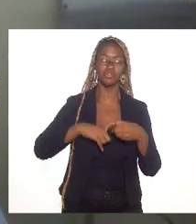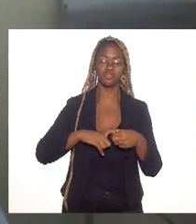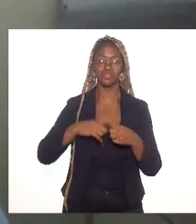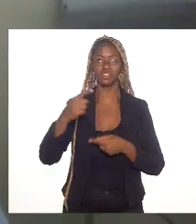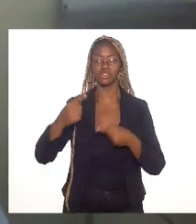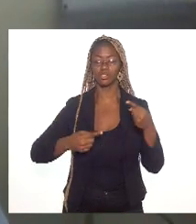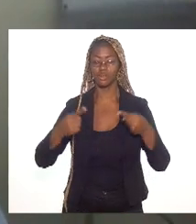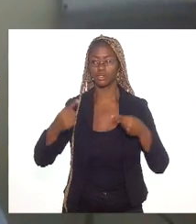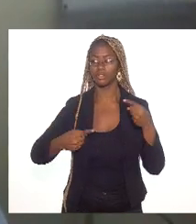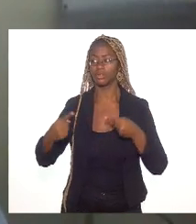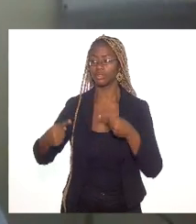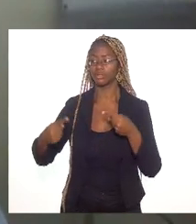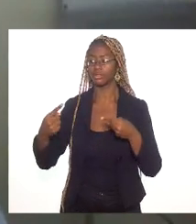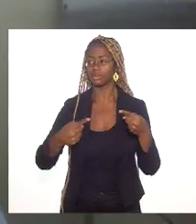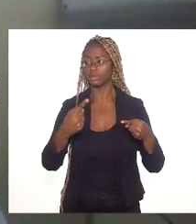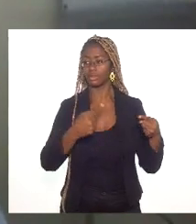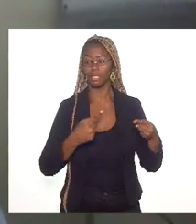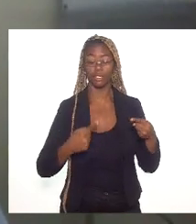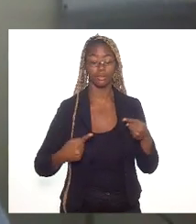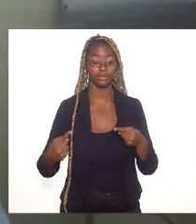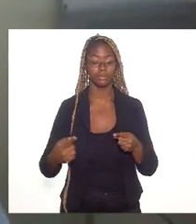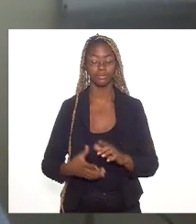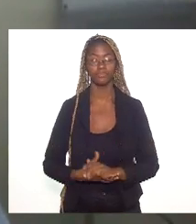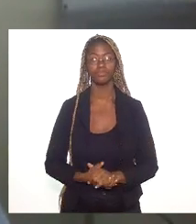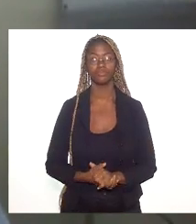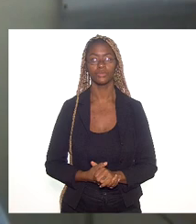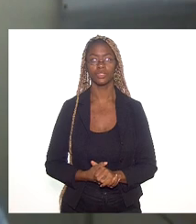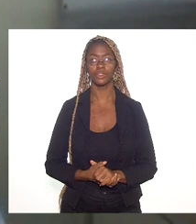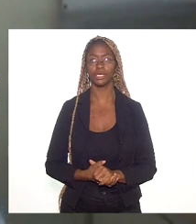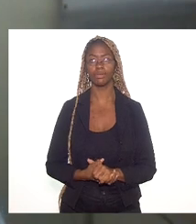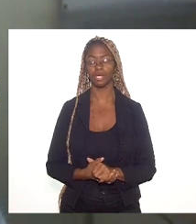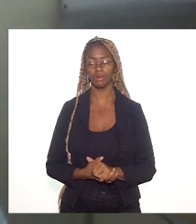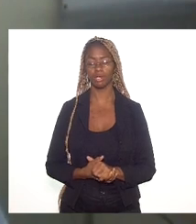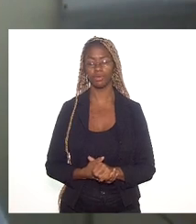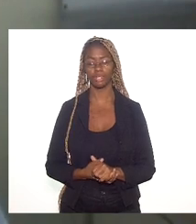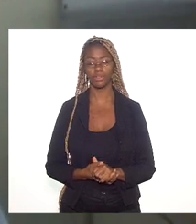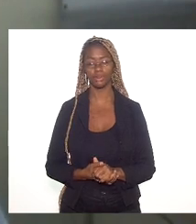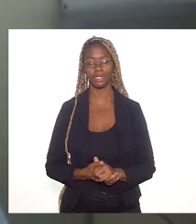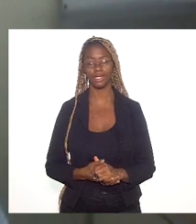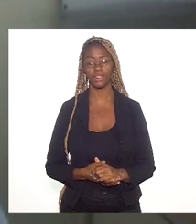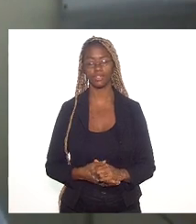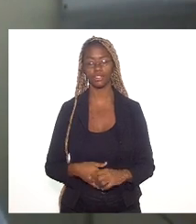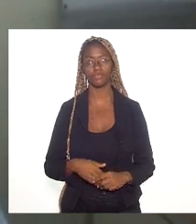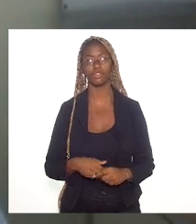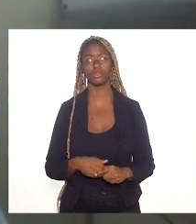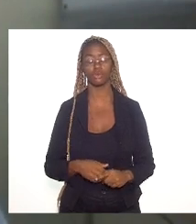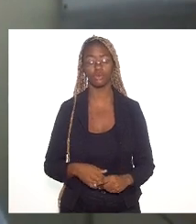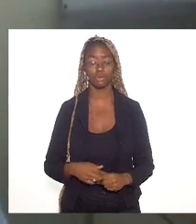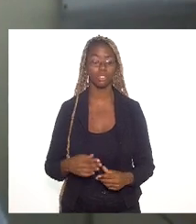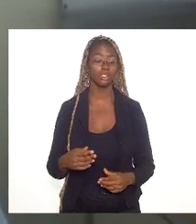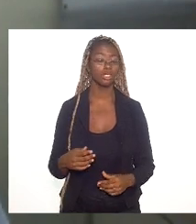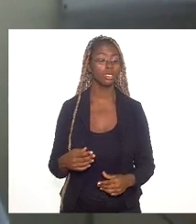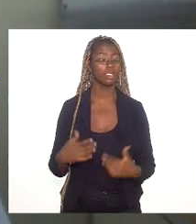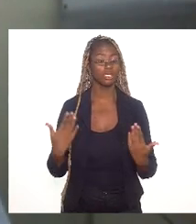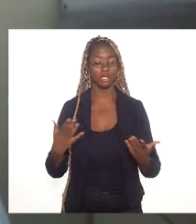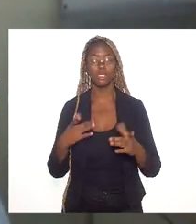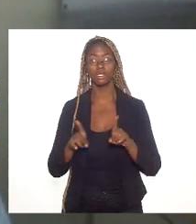a introdução do desenvolvimento econômico. Esse projeto do Rosenberg foi dado também